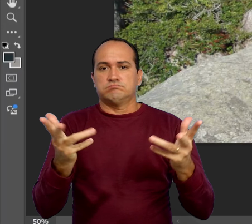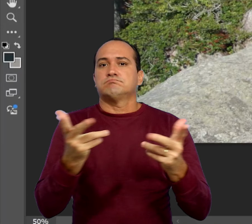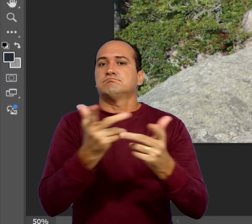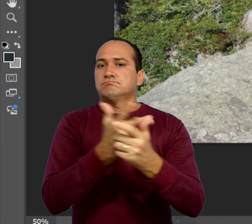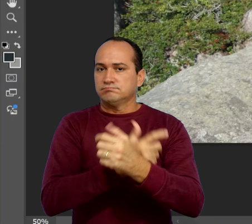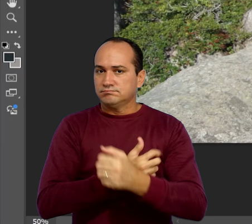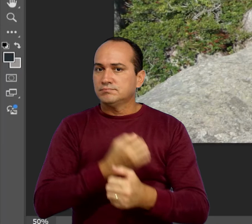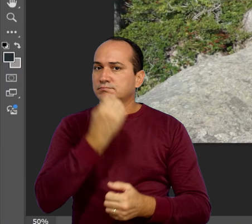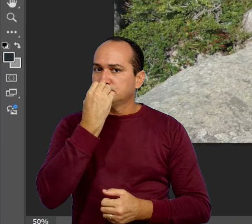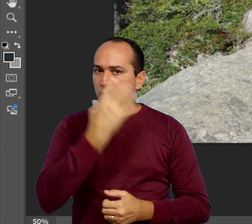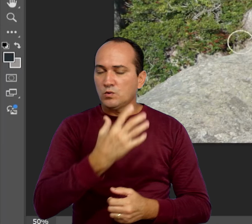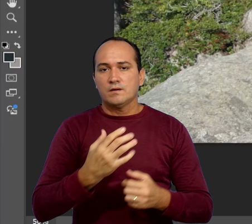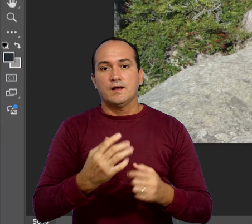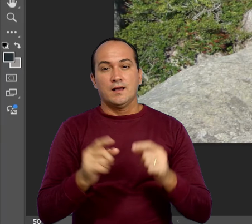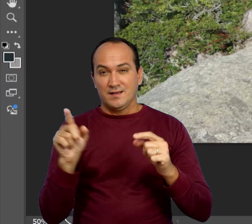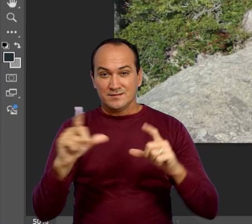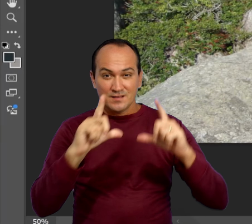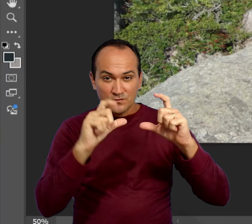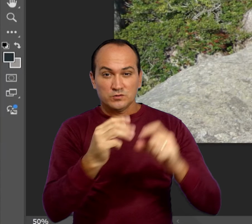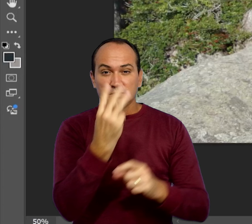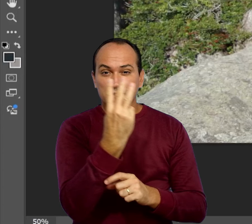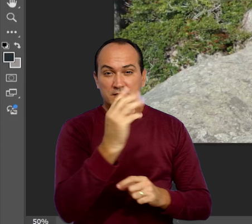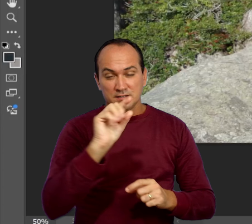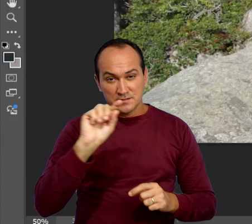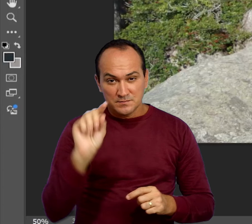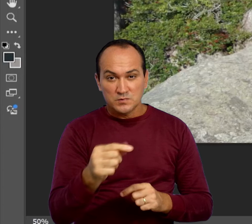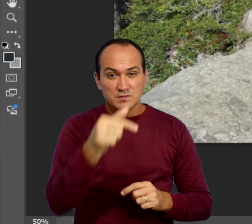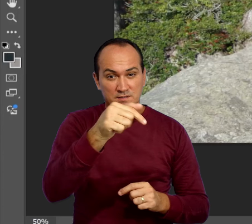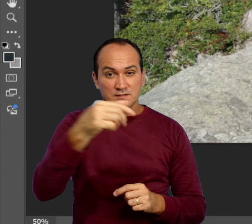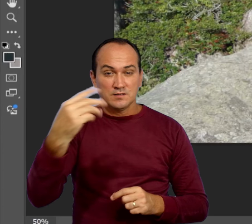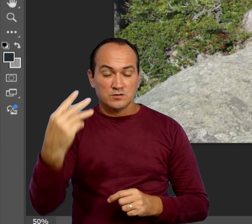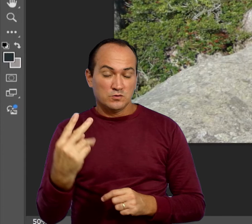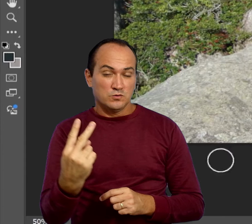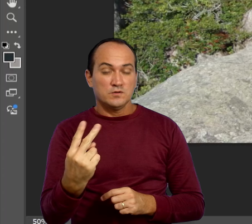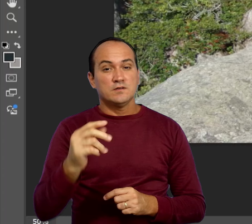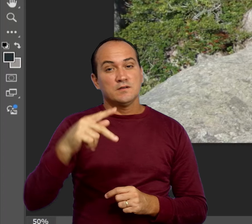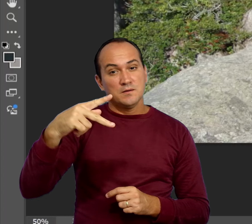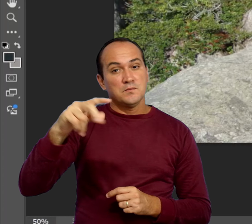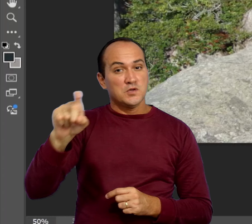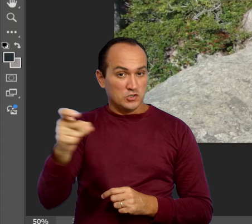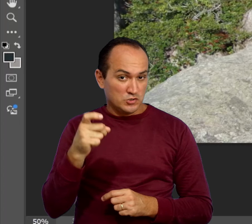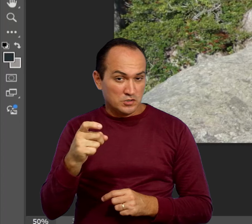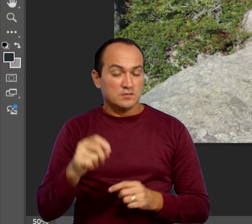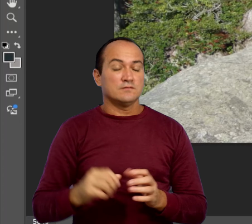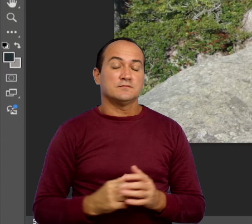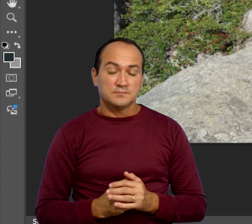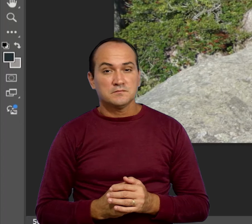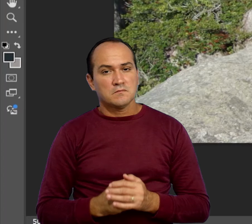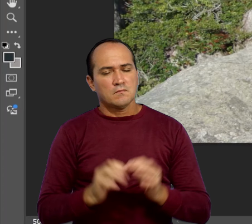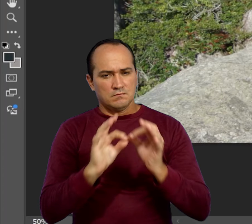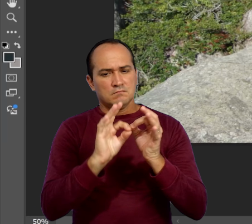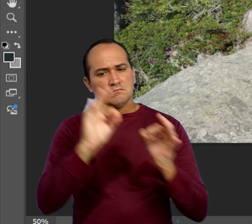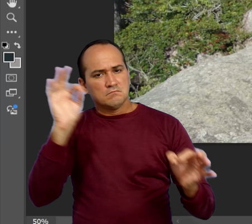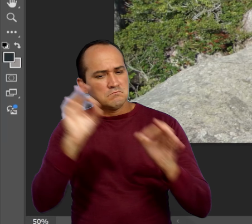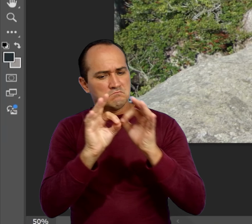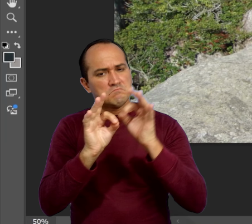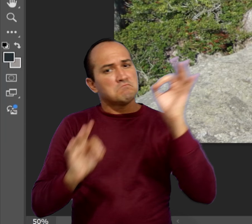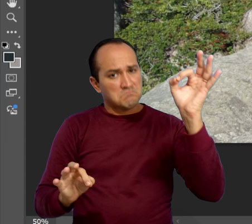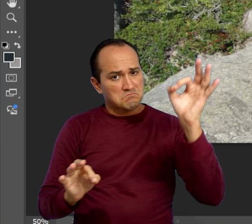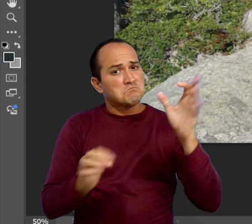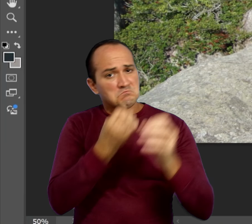boa qualidade. Então essa foto ela tem 3072 pixels por 1952. Então é uma foto com um tamanho bastante